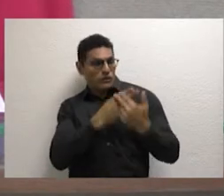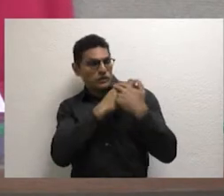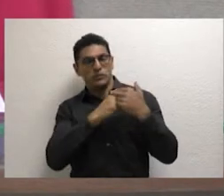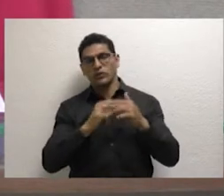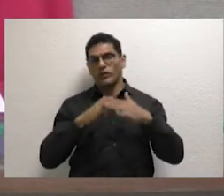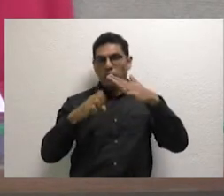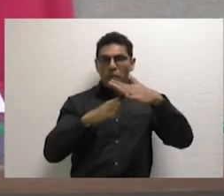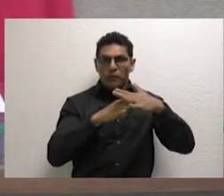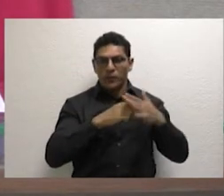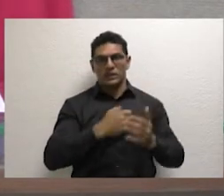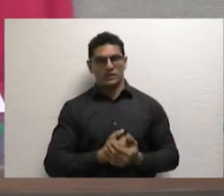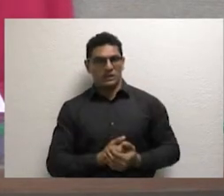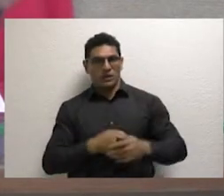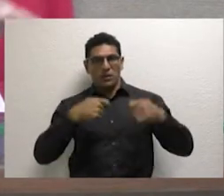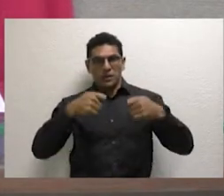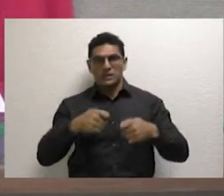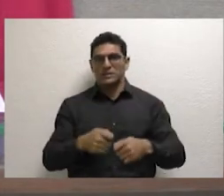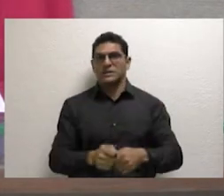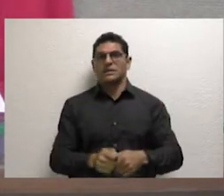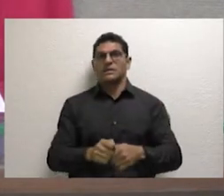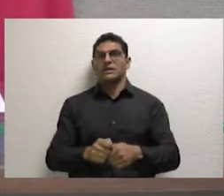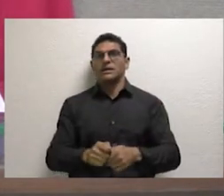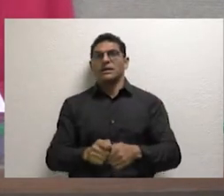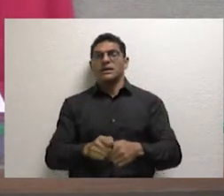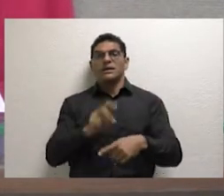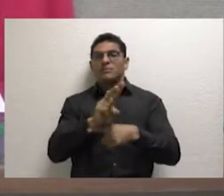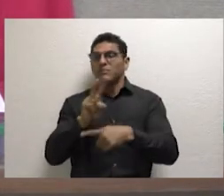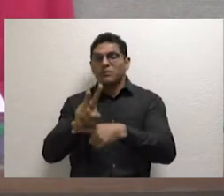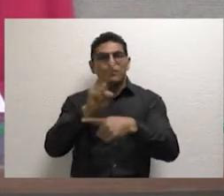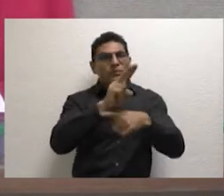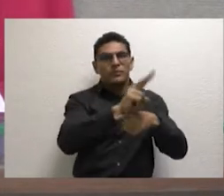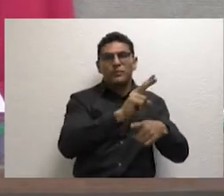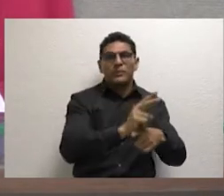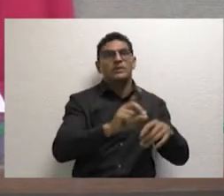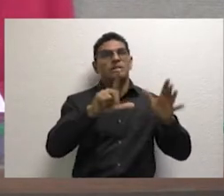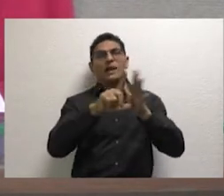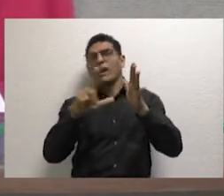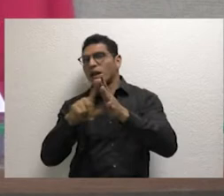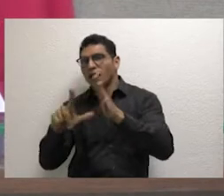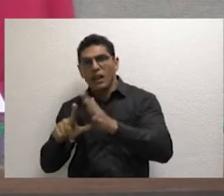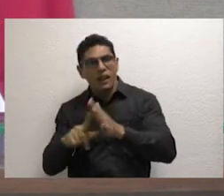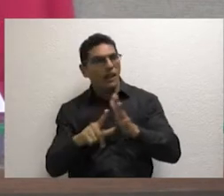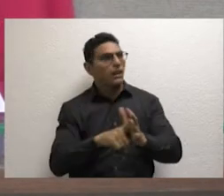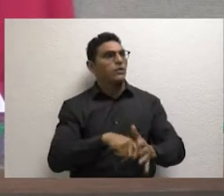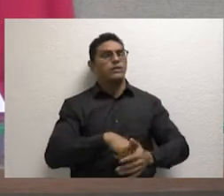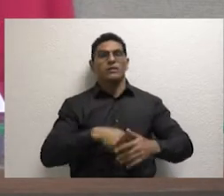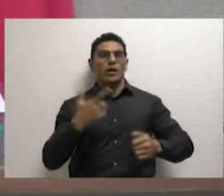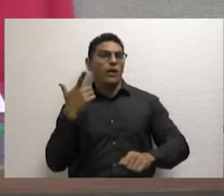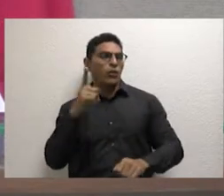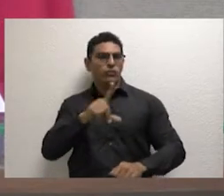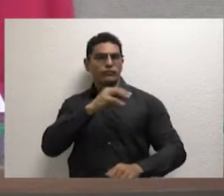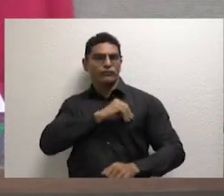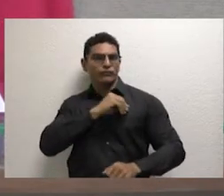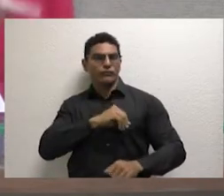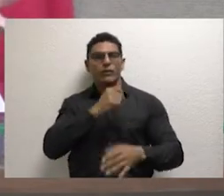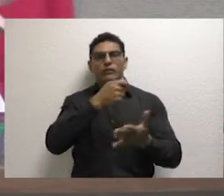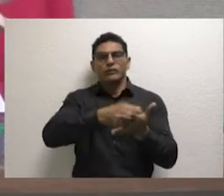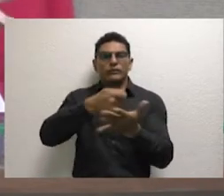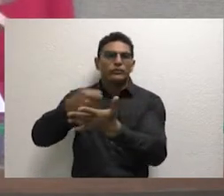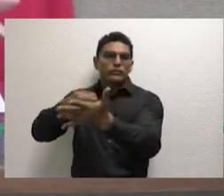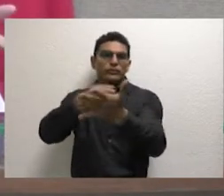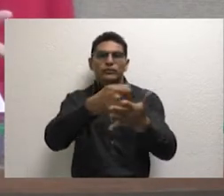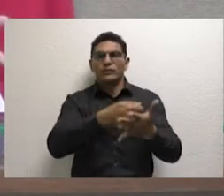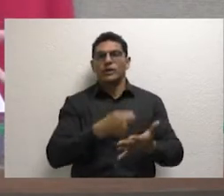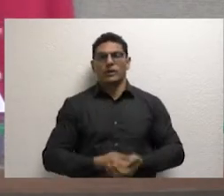aos comércios, ver lá se o cara paga um boleto, alguma coisa. Então, é um serviço de péssima qualidade que eu acho que tem que ser